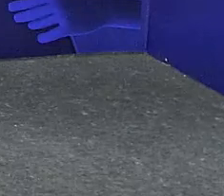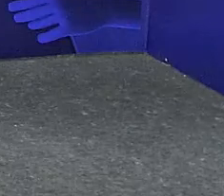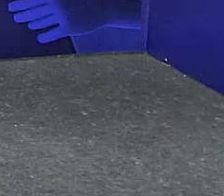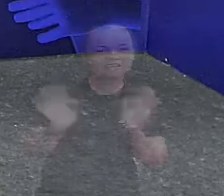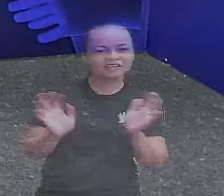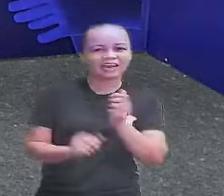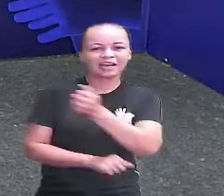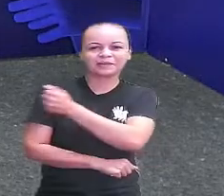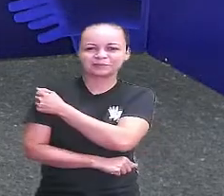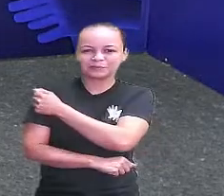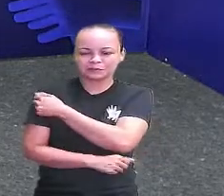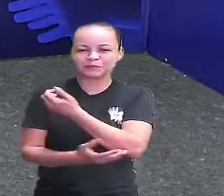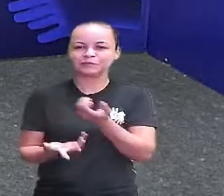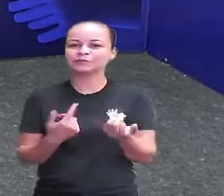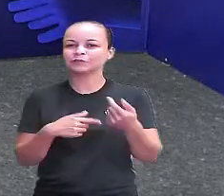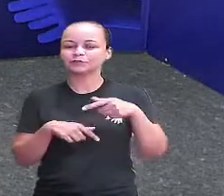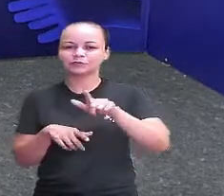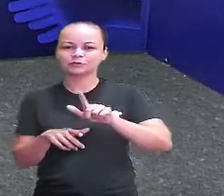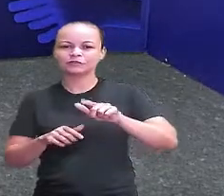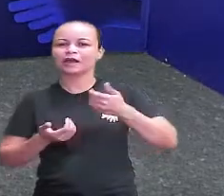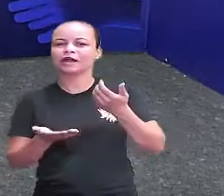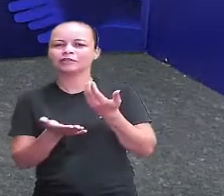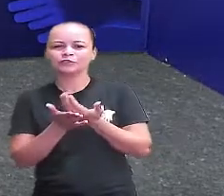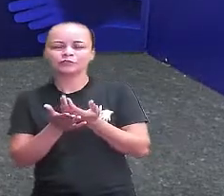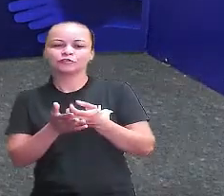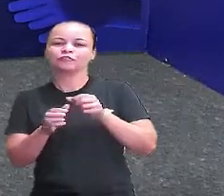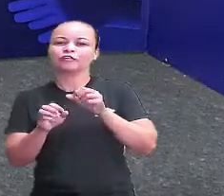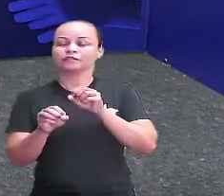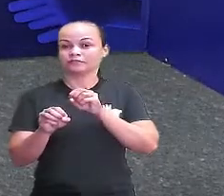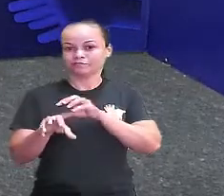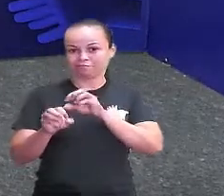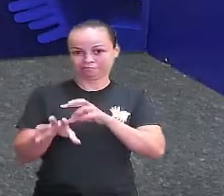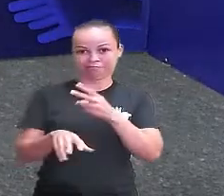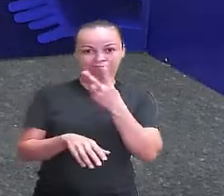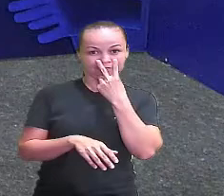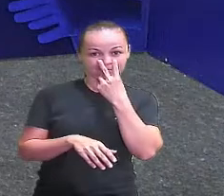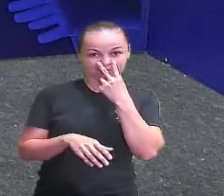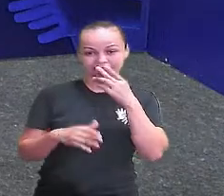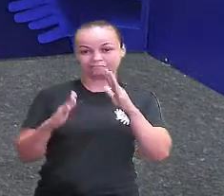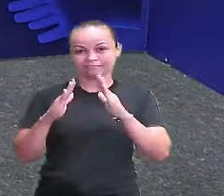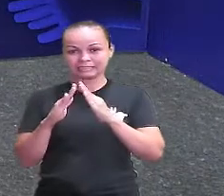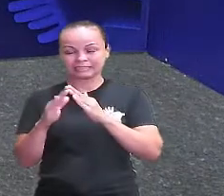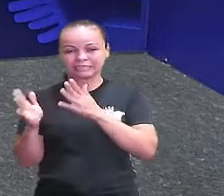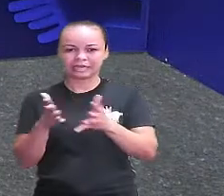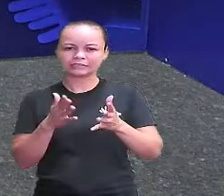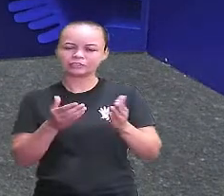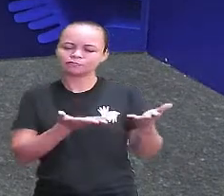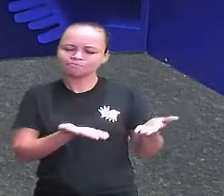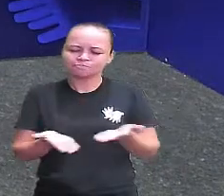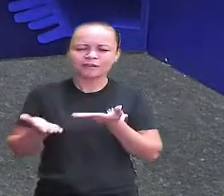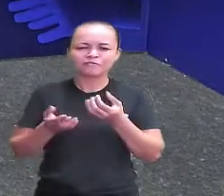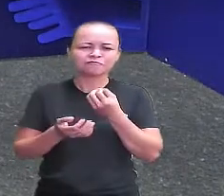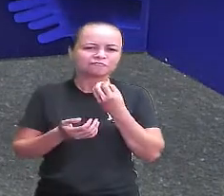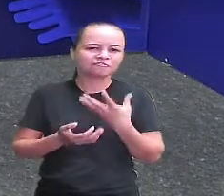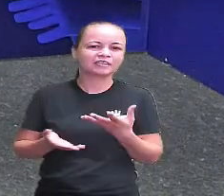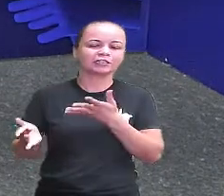Olá, pessoal do Vitória Ensina em Casa, alunos, sejam todos muito bem-vindos a mais uma aula